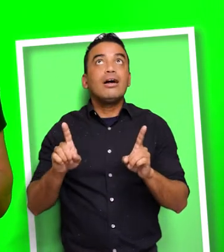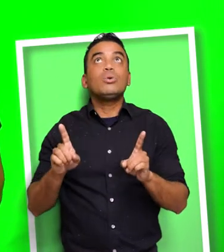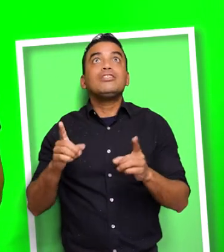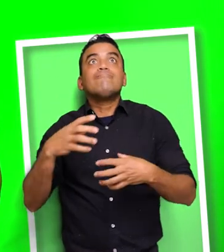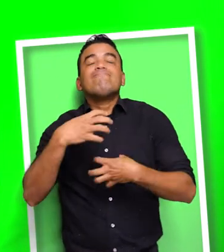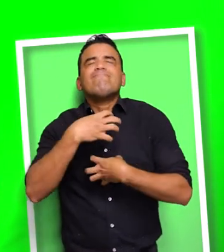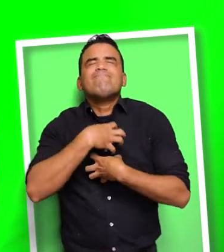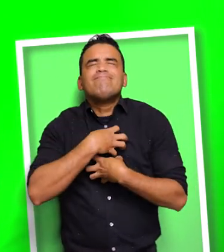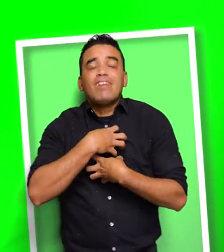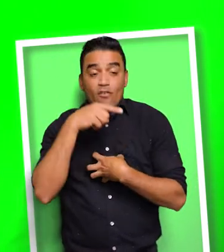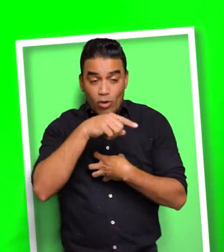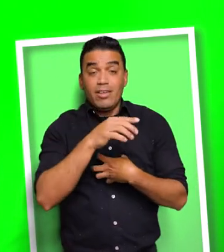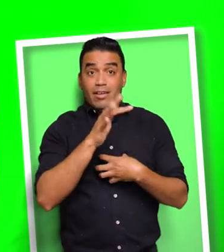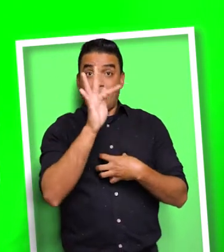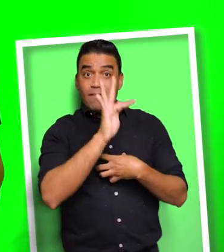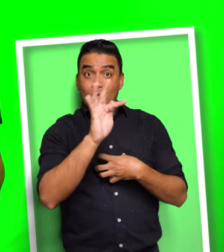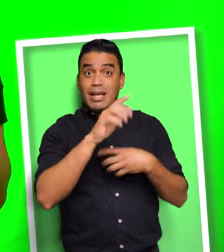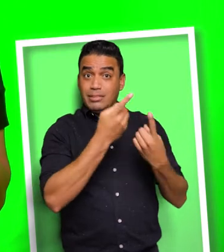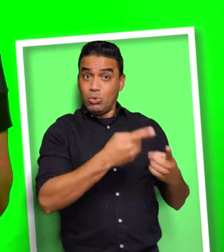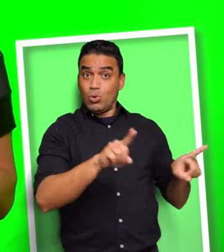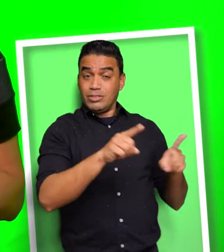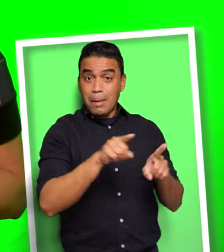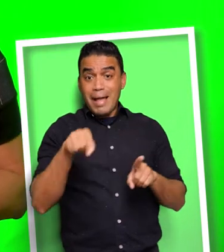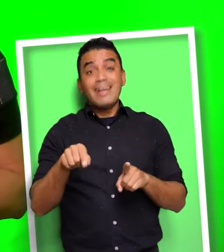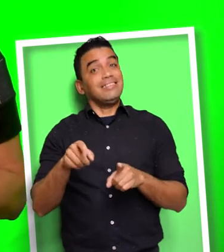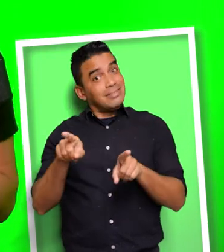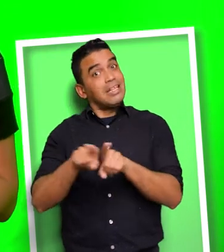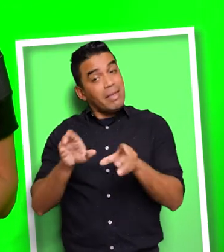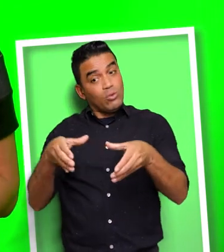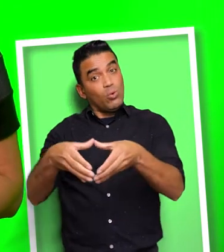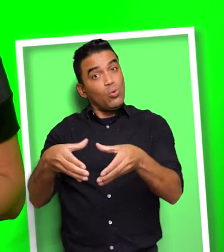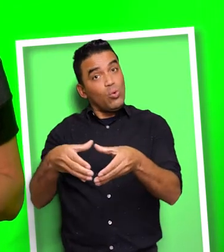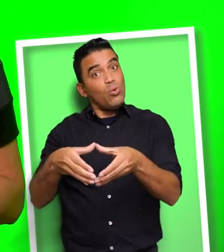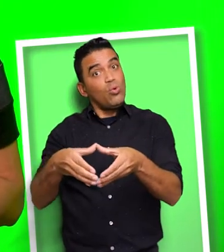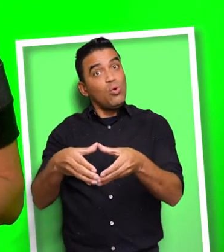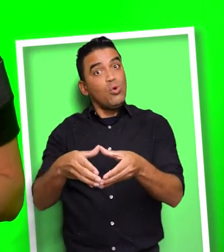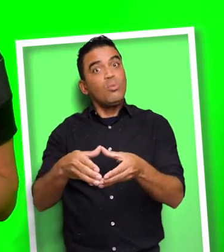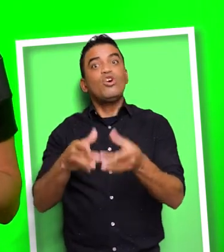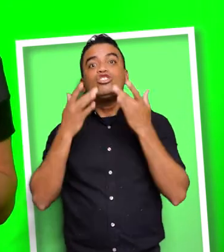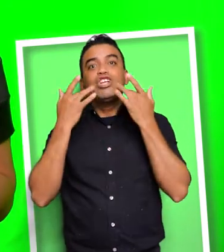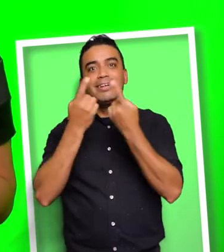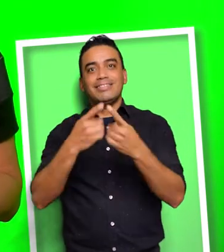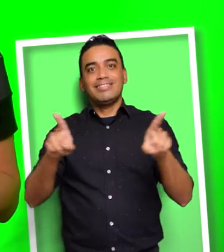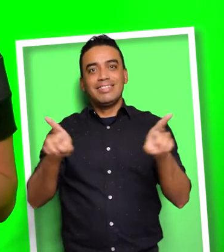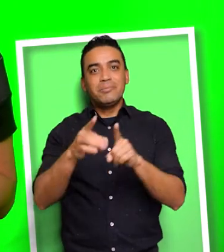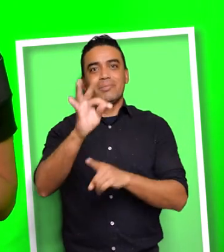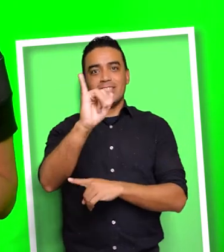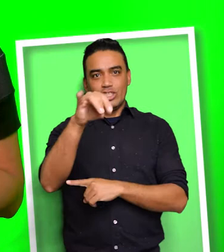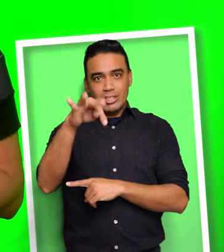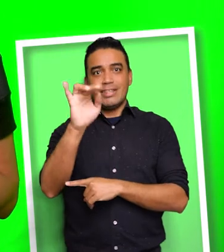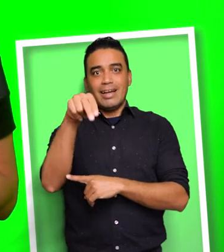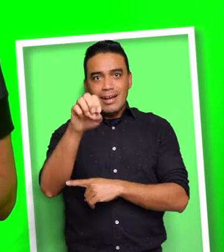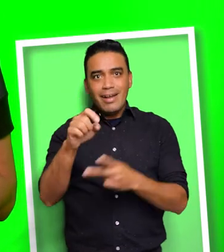conta, porque eu fui fazer música, mas eu ainda fazia teatro musical, né? Eu participava de um coro cênico com a Titane, com o